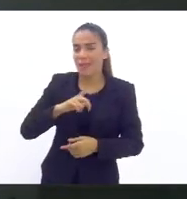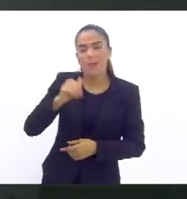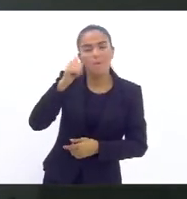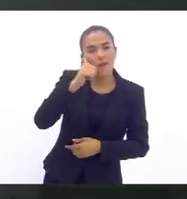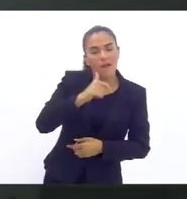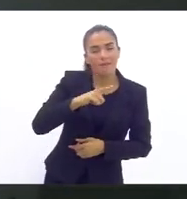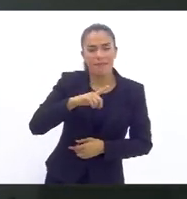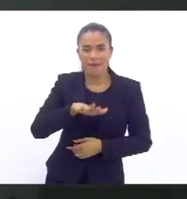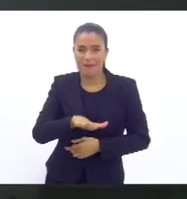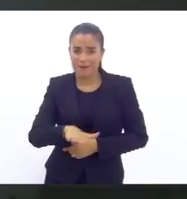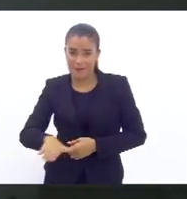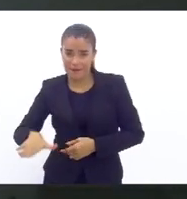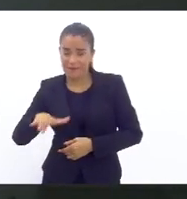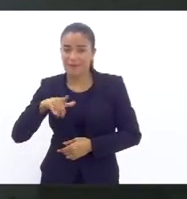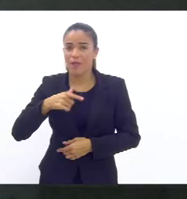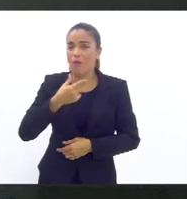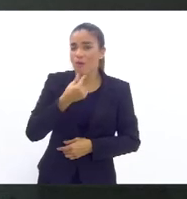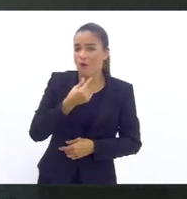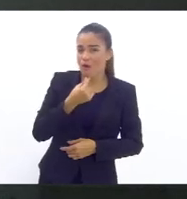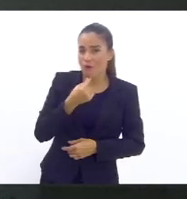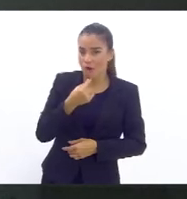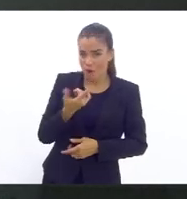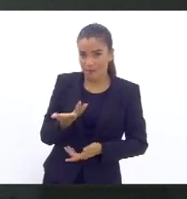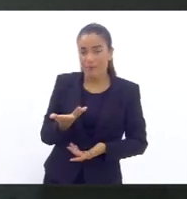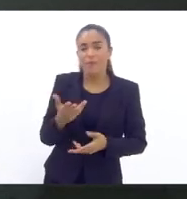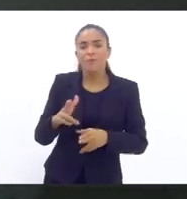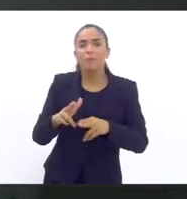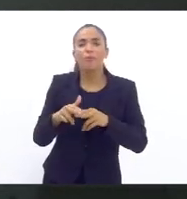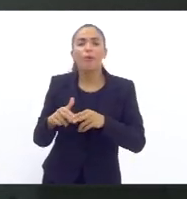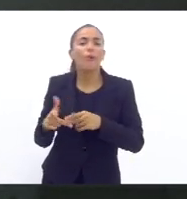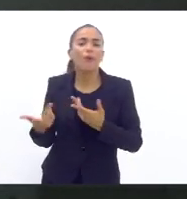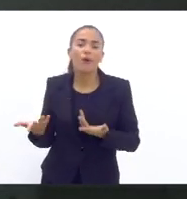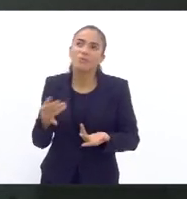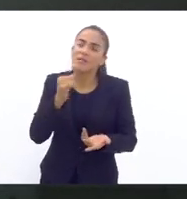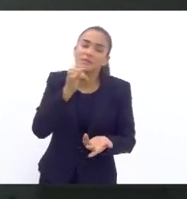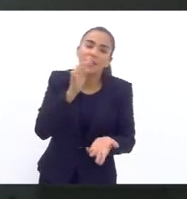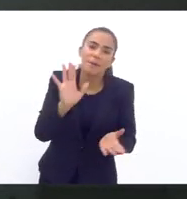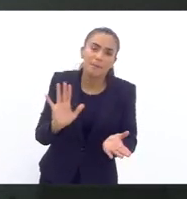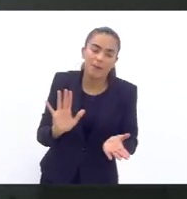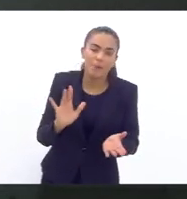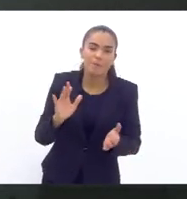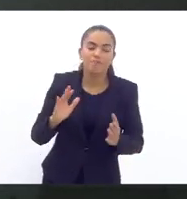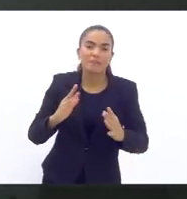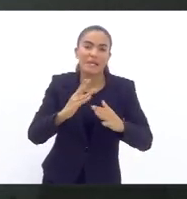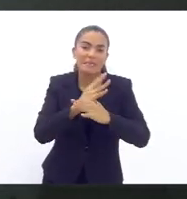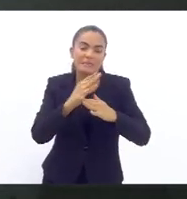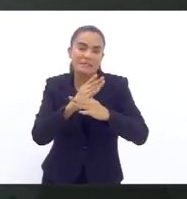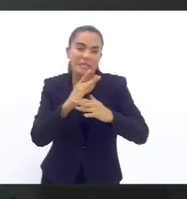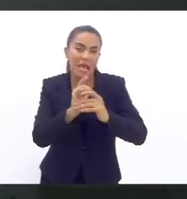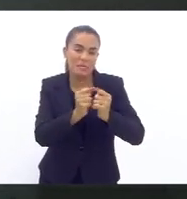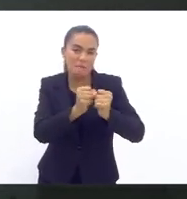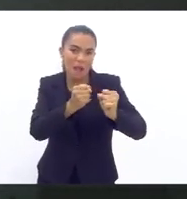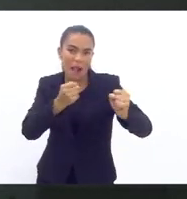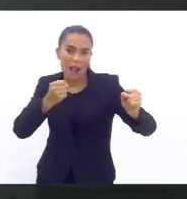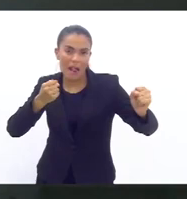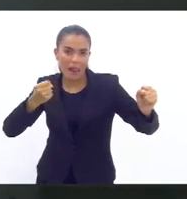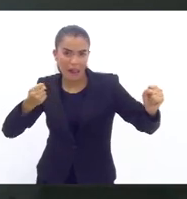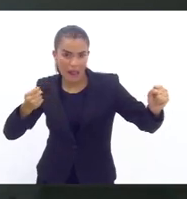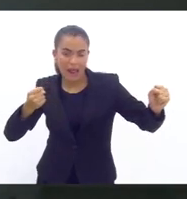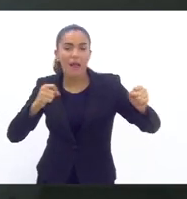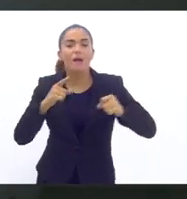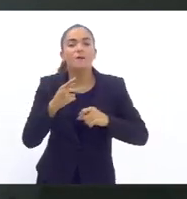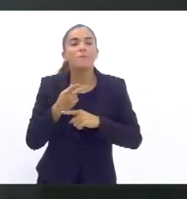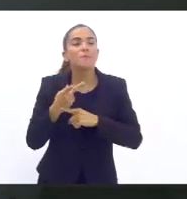têm crianças tem homens tem pessoas que vieram por eles questões estão por exemplo nas grandes cidades aí chegaram nas grandes cidades